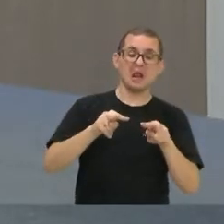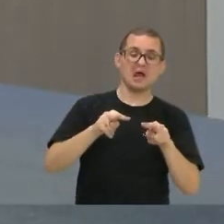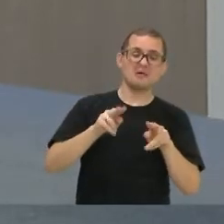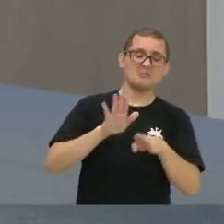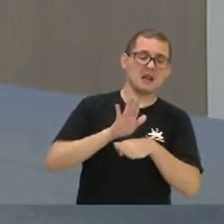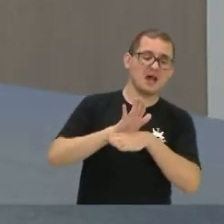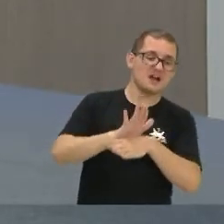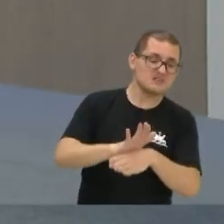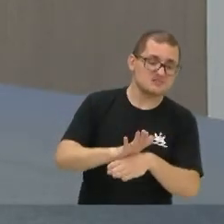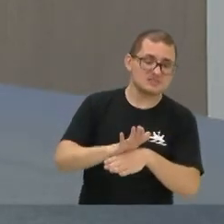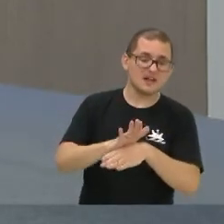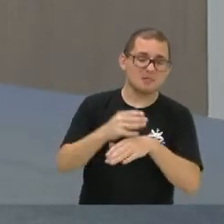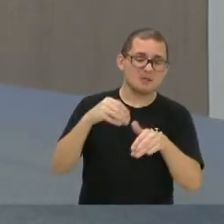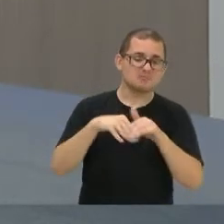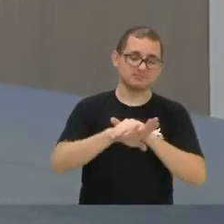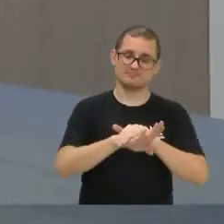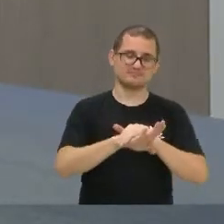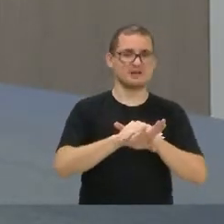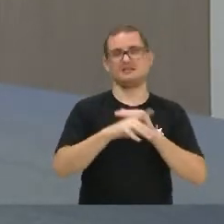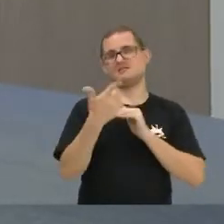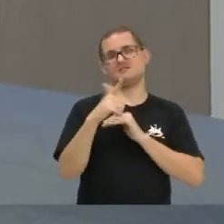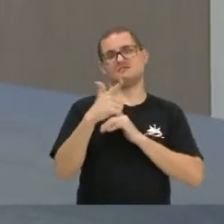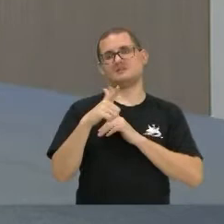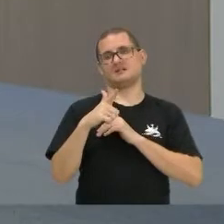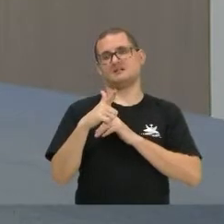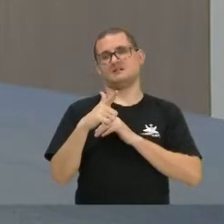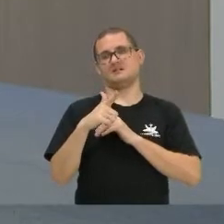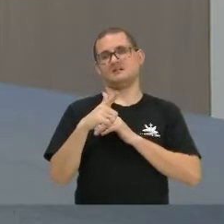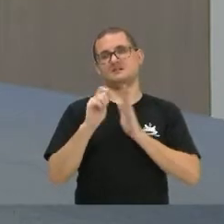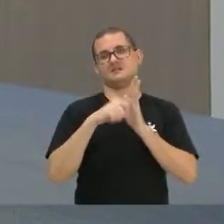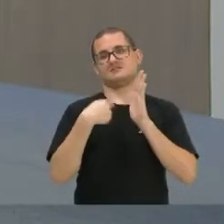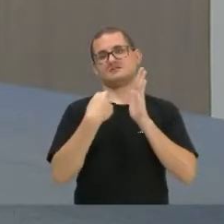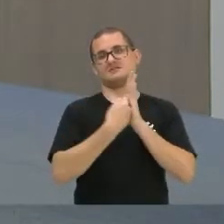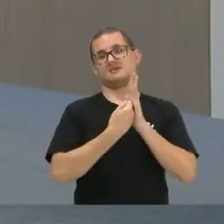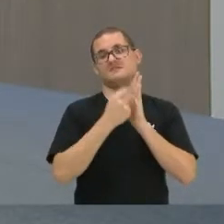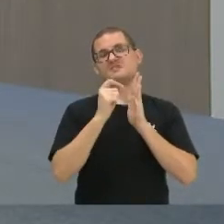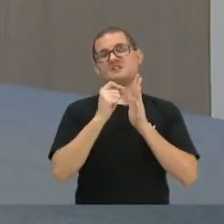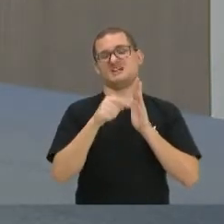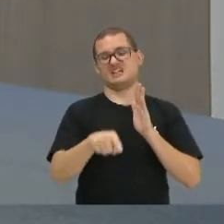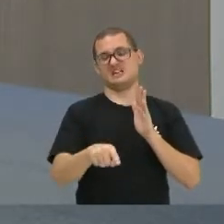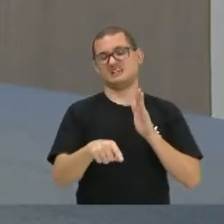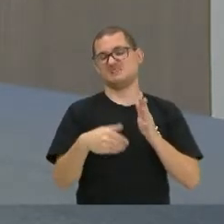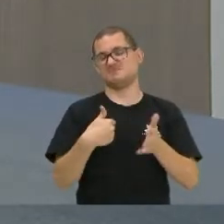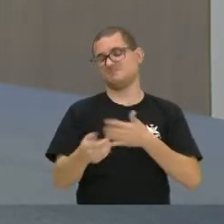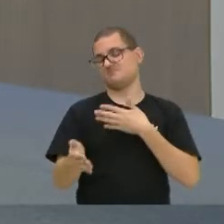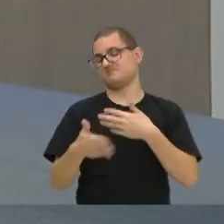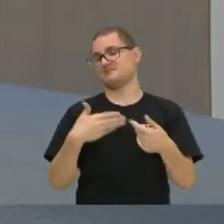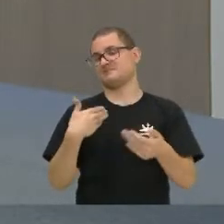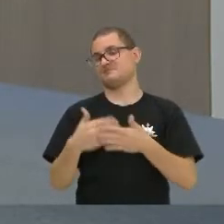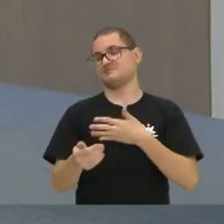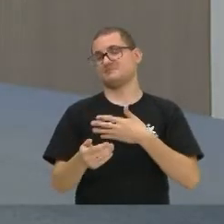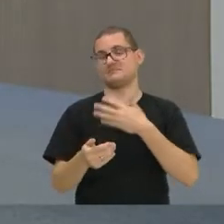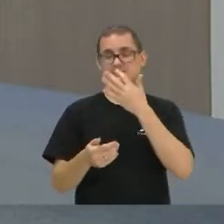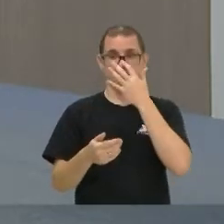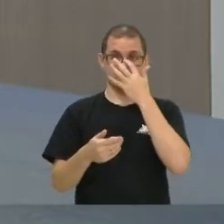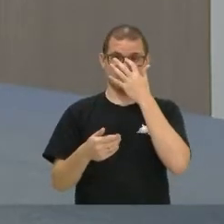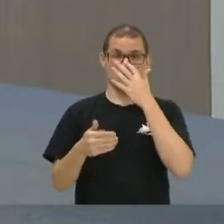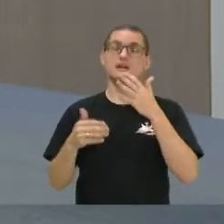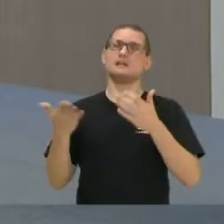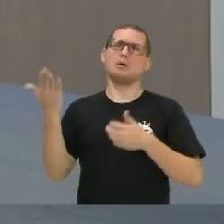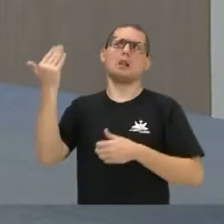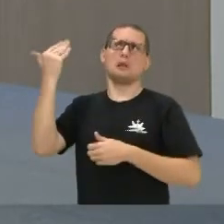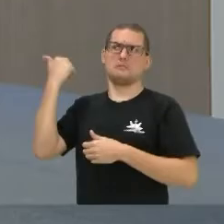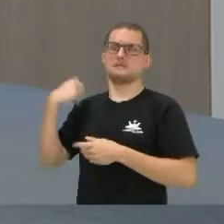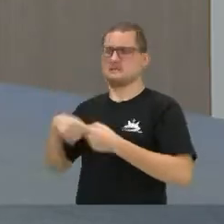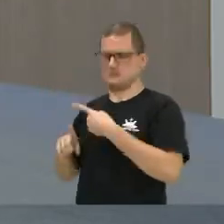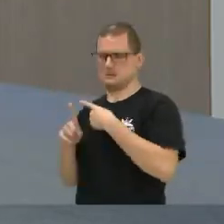de solidariedade para sepultar os símbolo da insignificância os cristãos